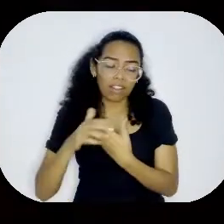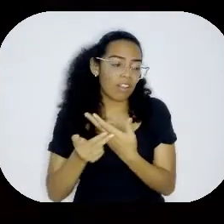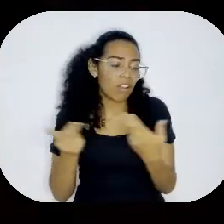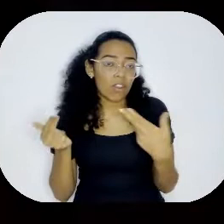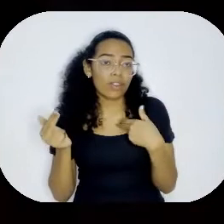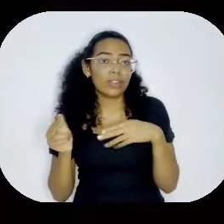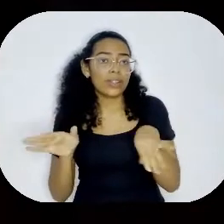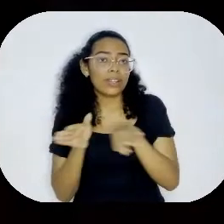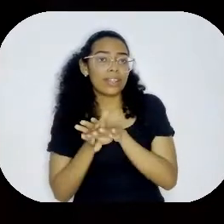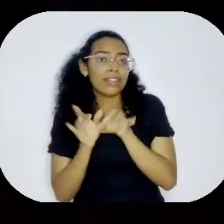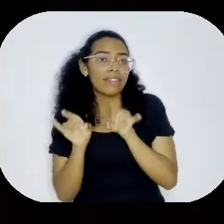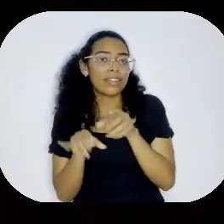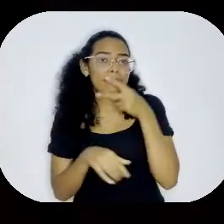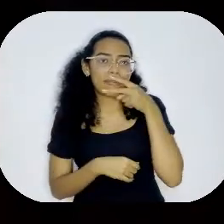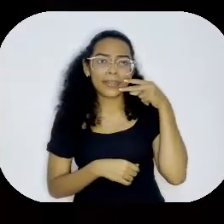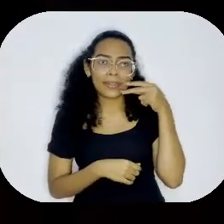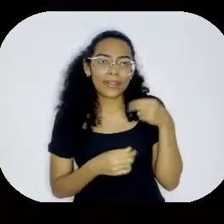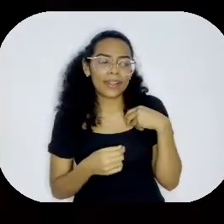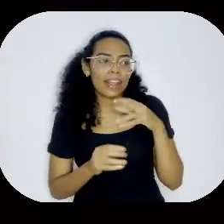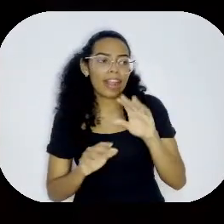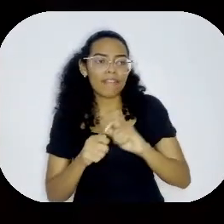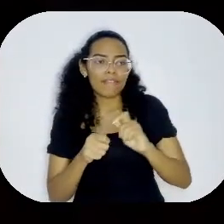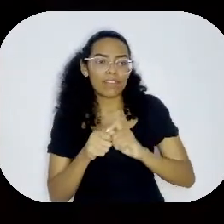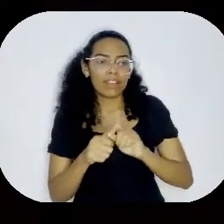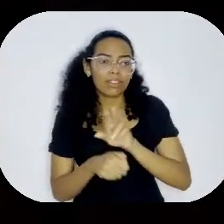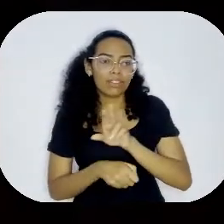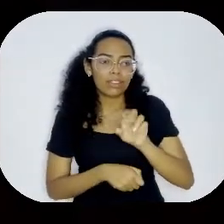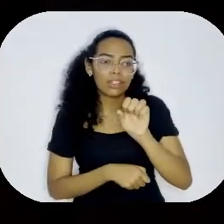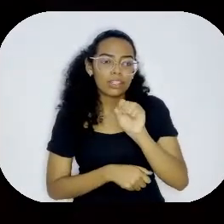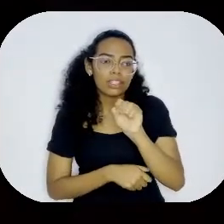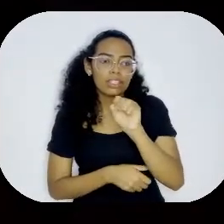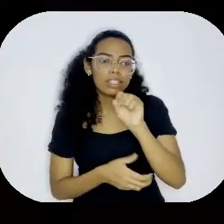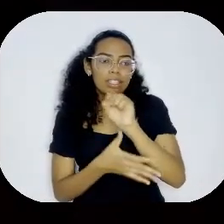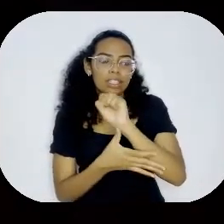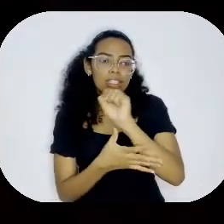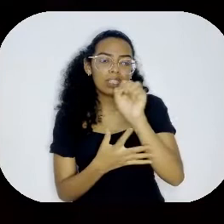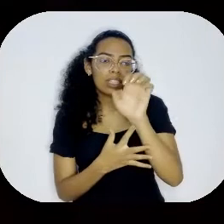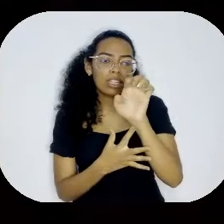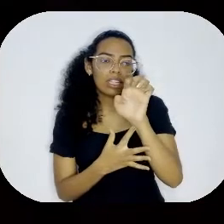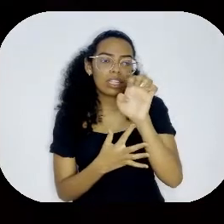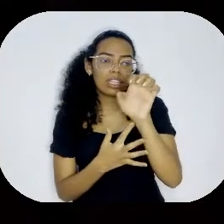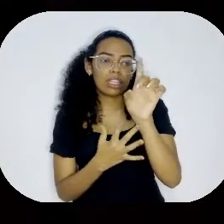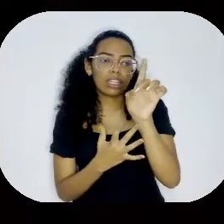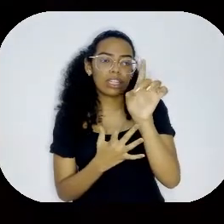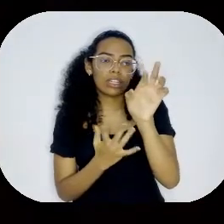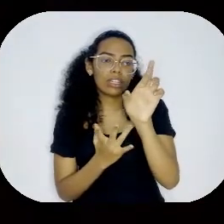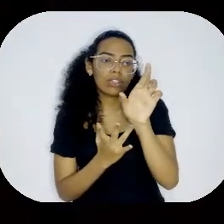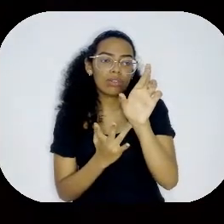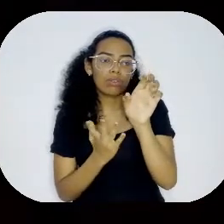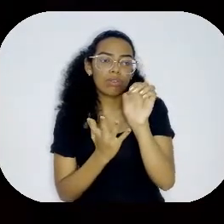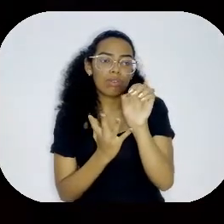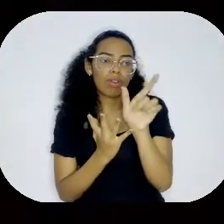empreender. E ela, chegamos lá, ela estava vendendo calcinha e tal, com etiqueta, ela mandou fazer umas etiquetas chamadas Cedrol. Que diabo é isso, minha mãe, Cedrol?